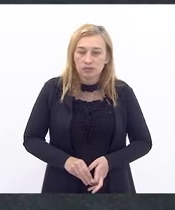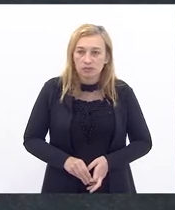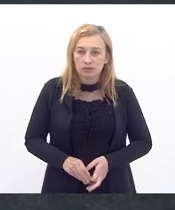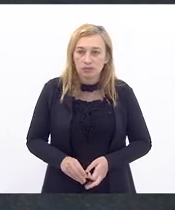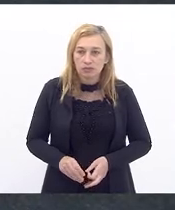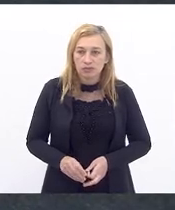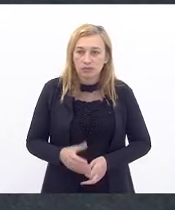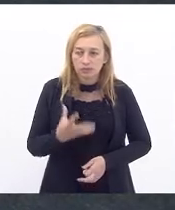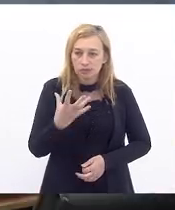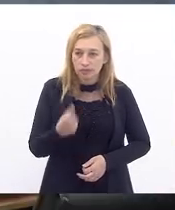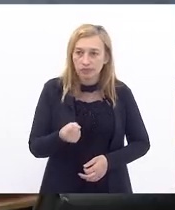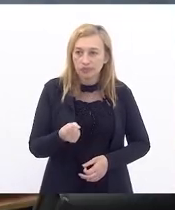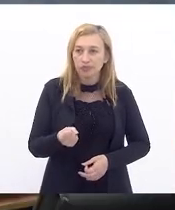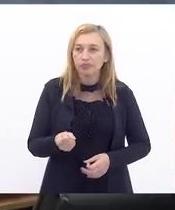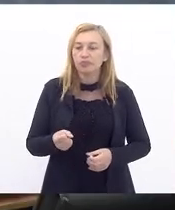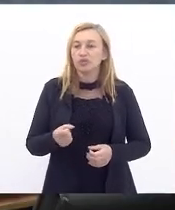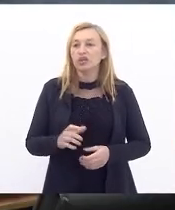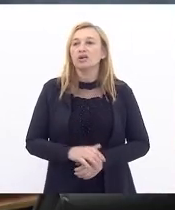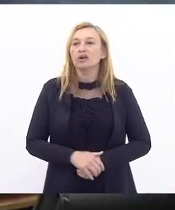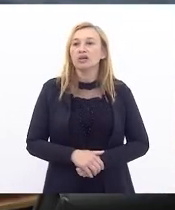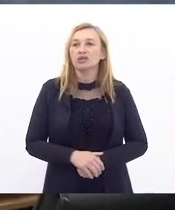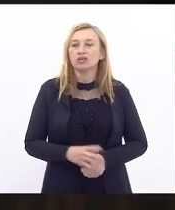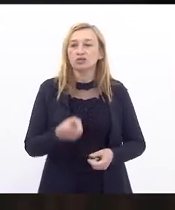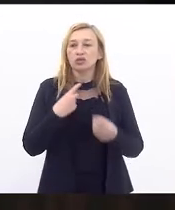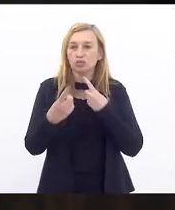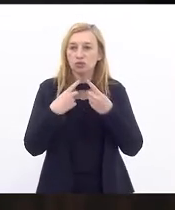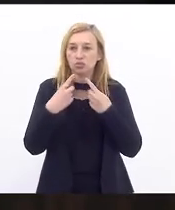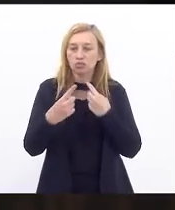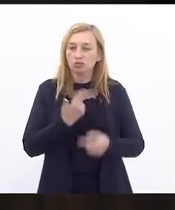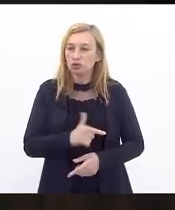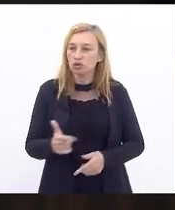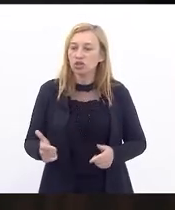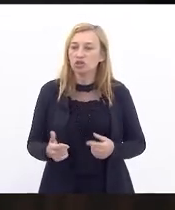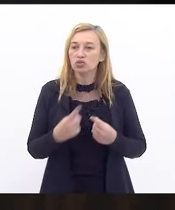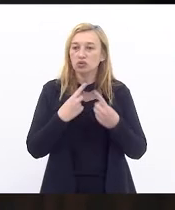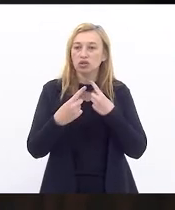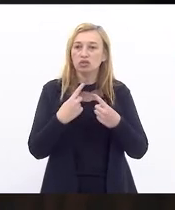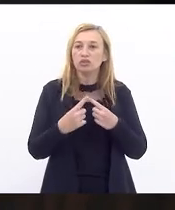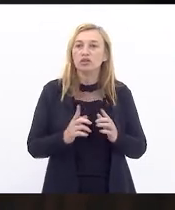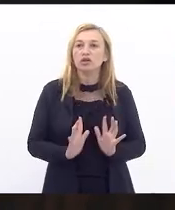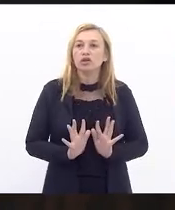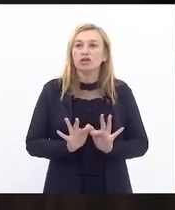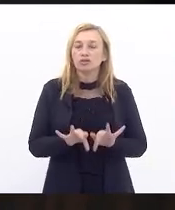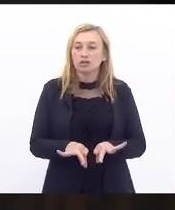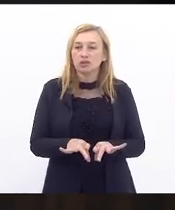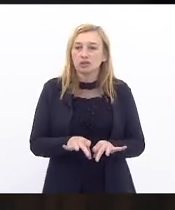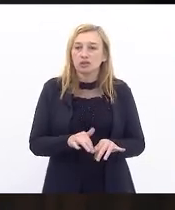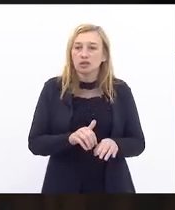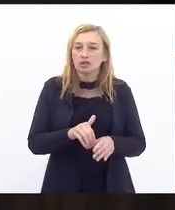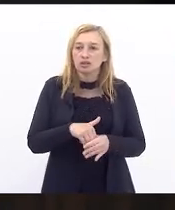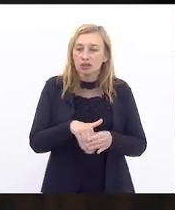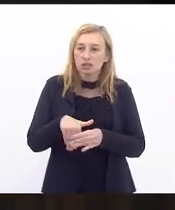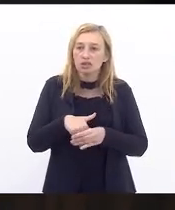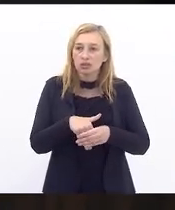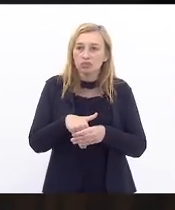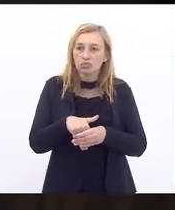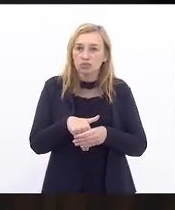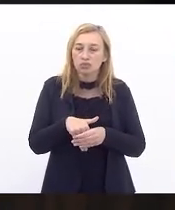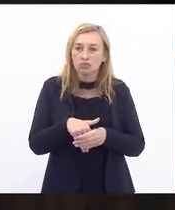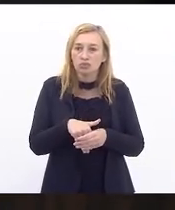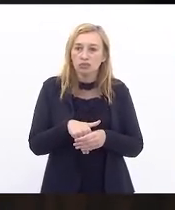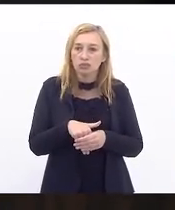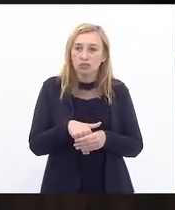Com os pareceres emitidos em discussão, não havendo quem queira discutir, encerrada a discussão, em votação.